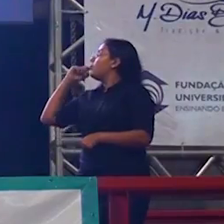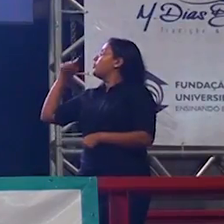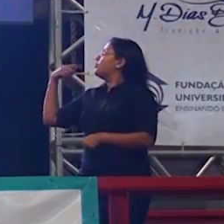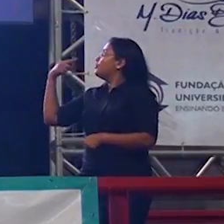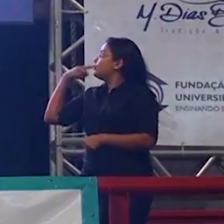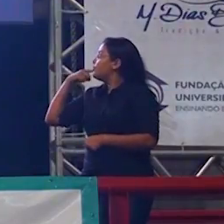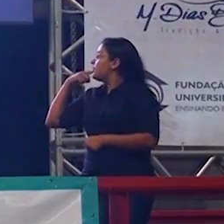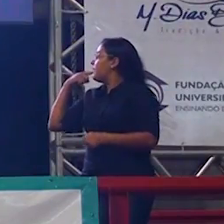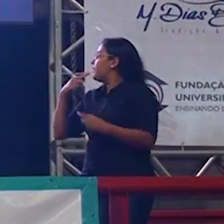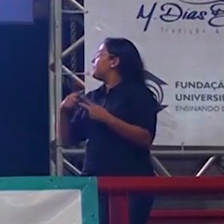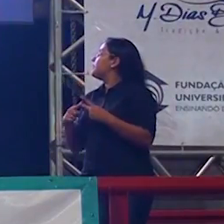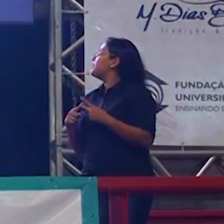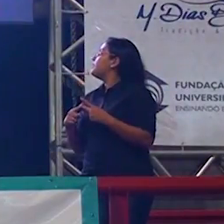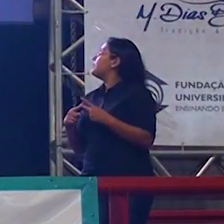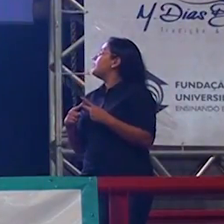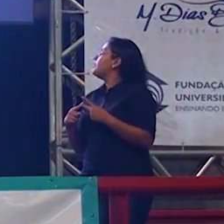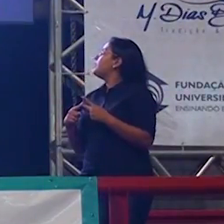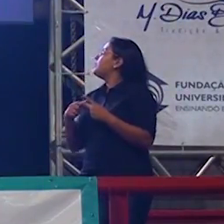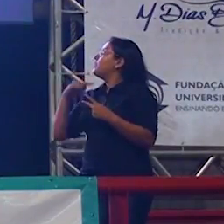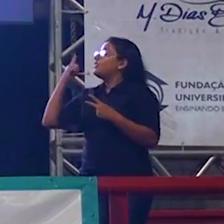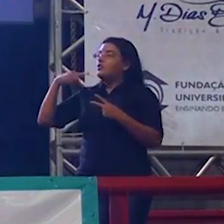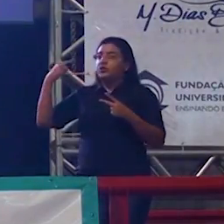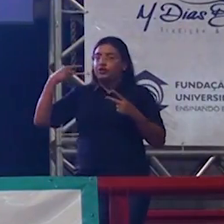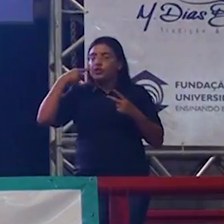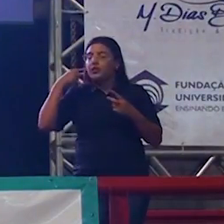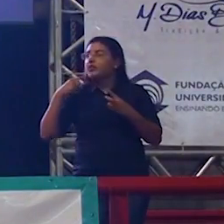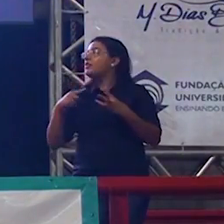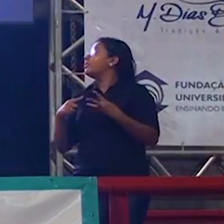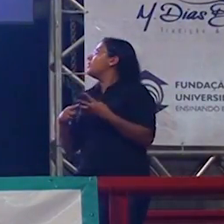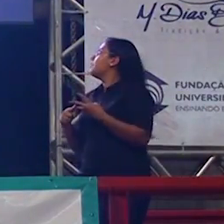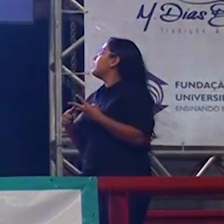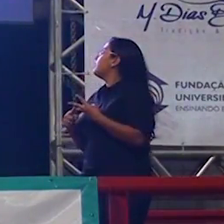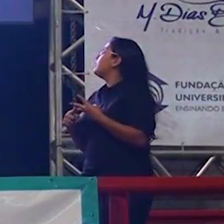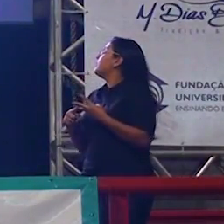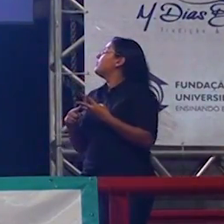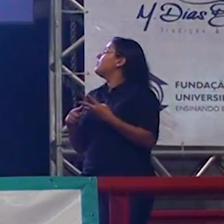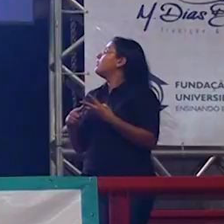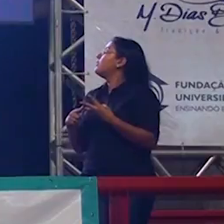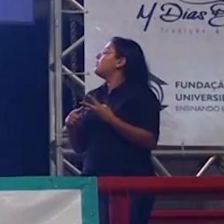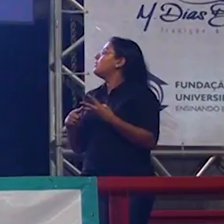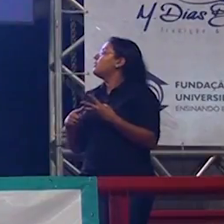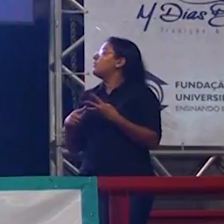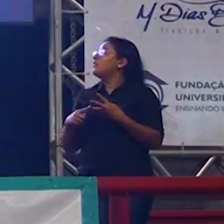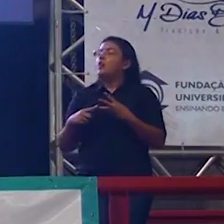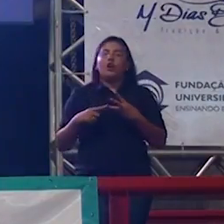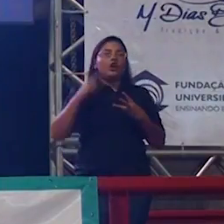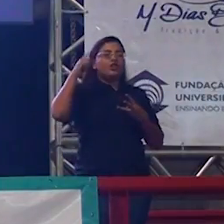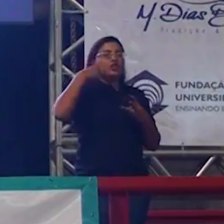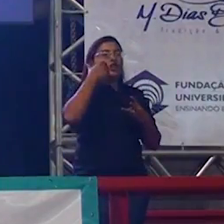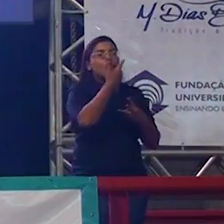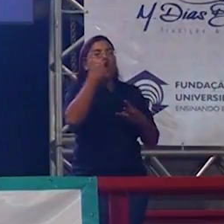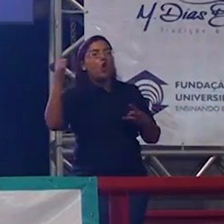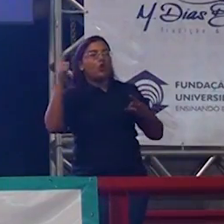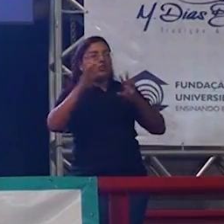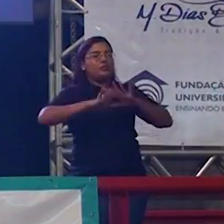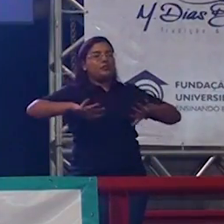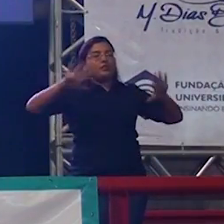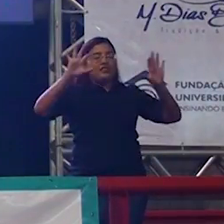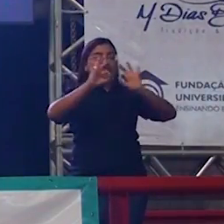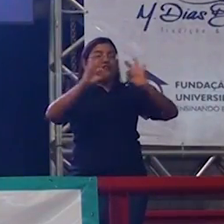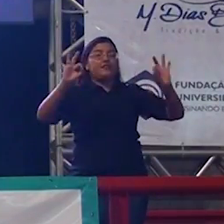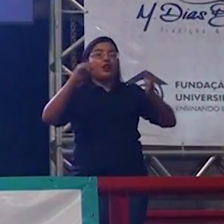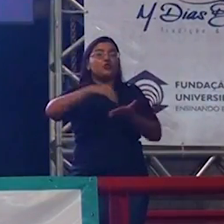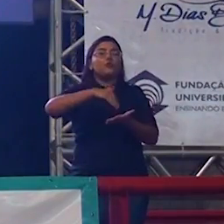Direito, na UFC, Direito na UFC de novo, Direito na Universidade Fluminense. E a última frase para a gente se